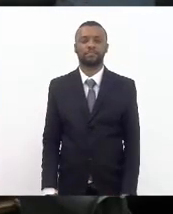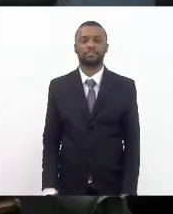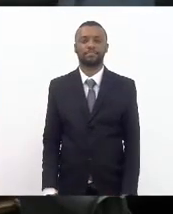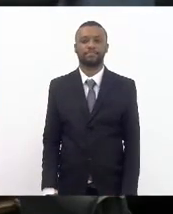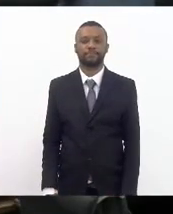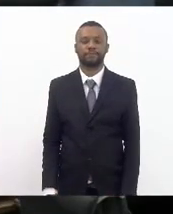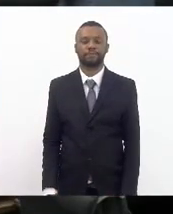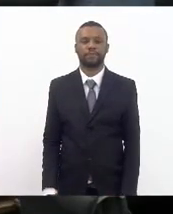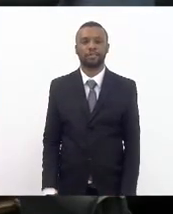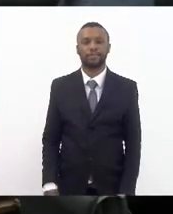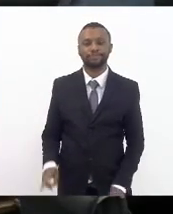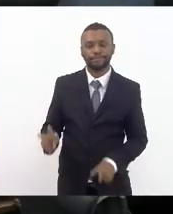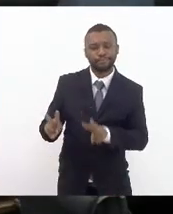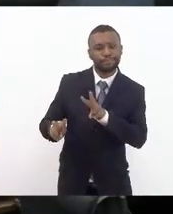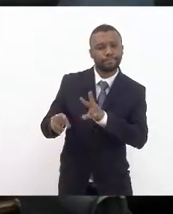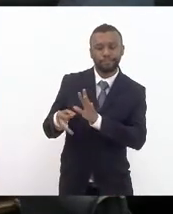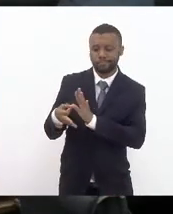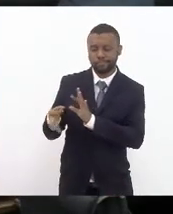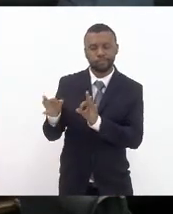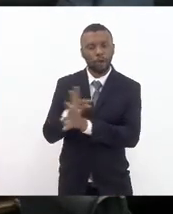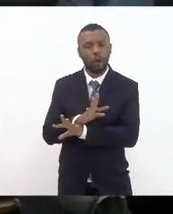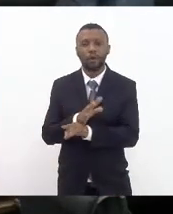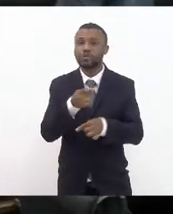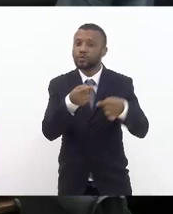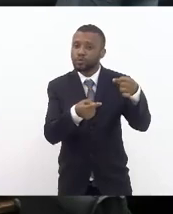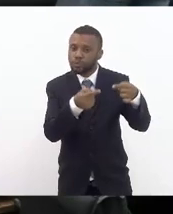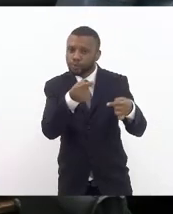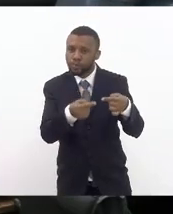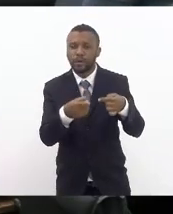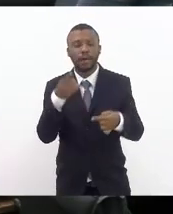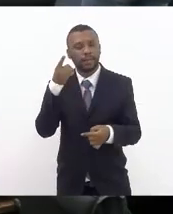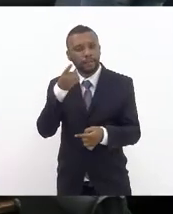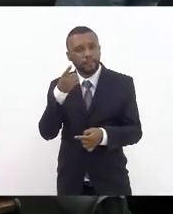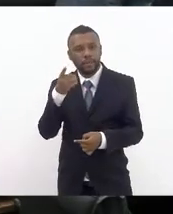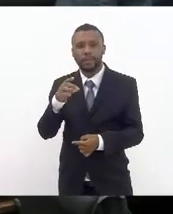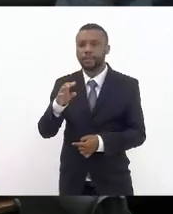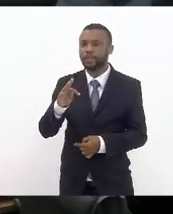Com os pareceres emitidos em discussão, para discutir, deputada Tia Ju.